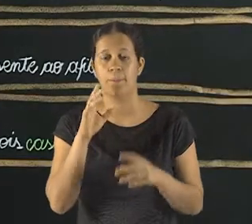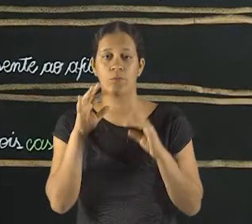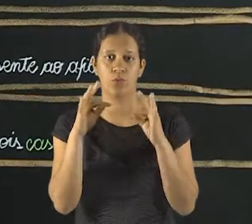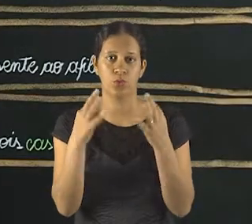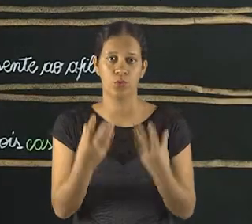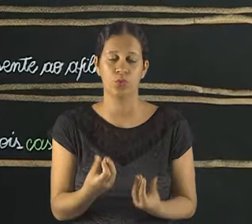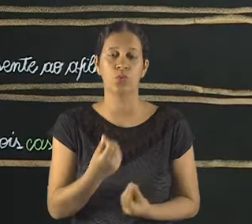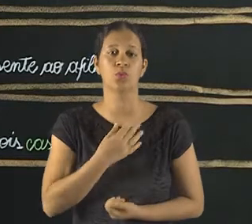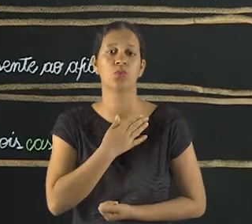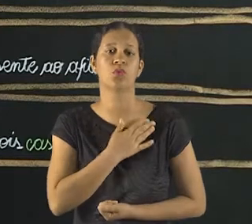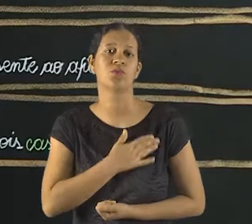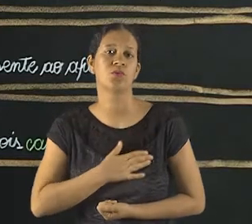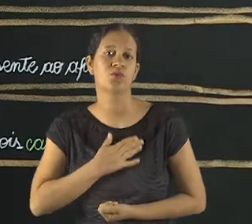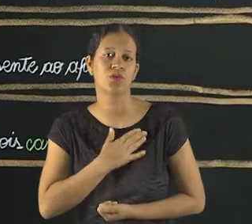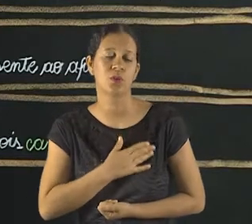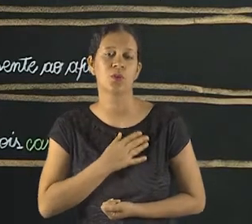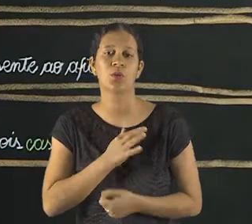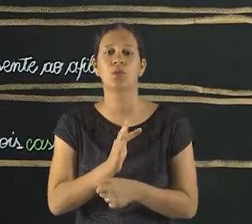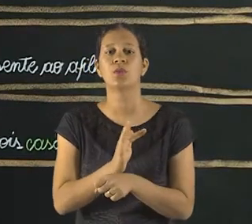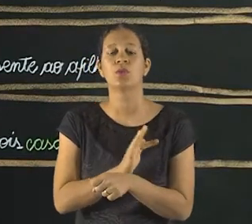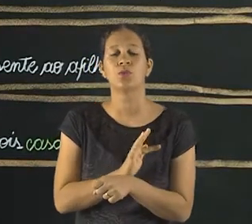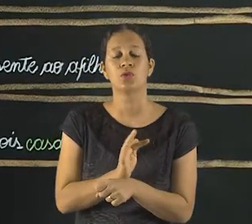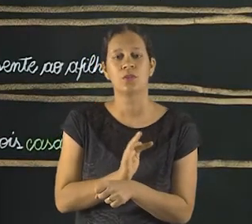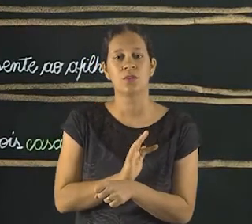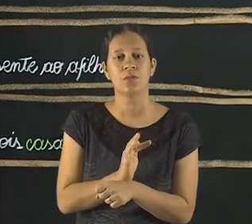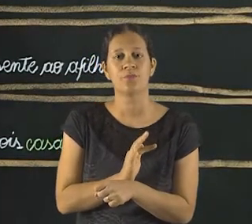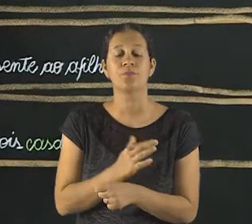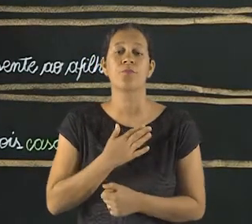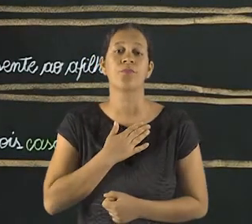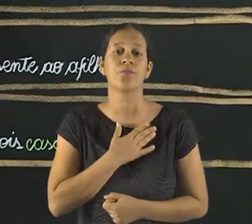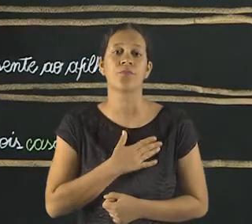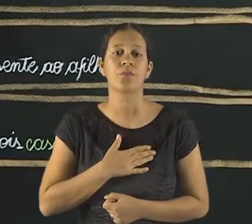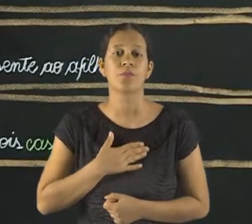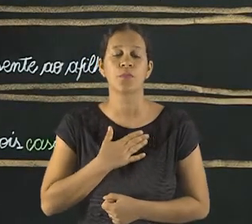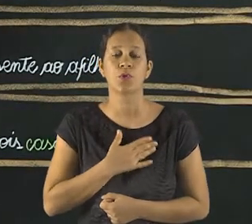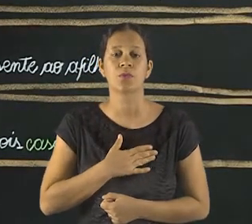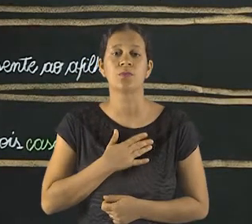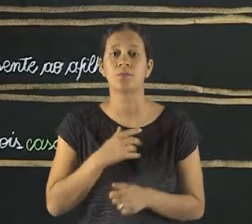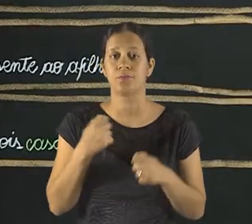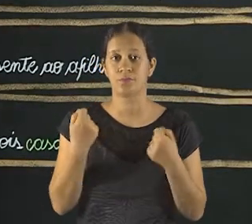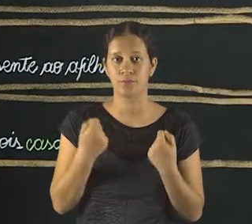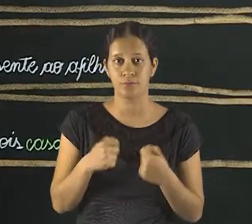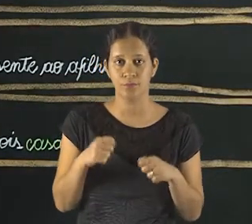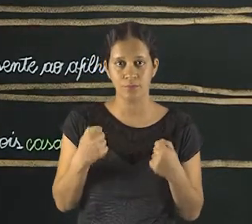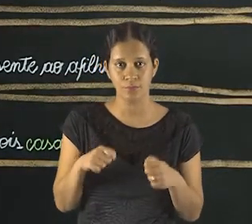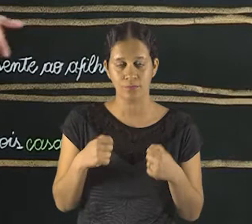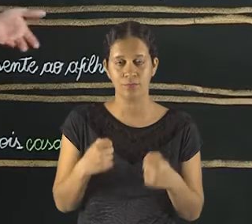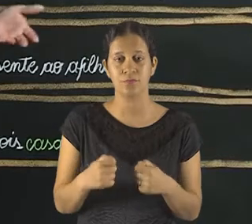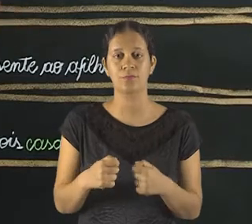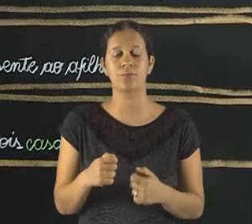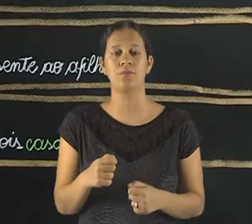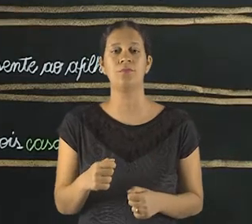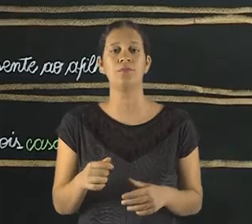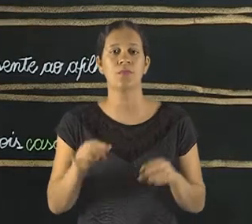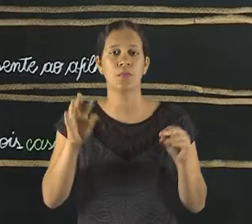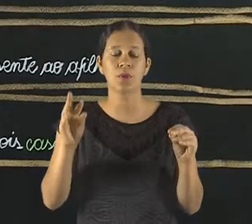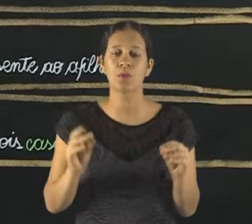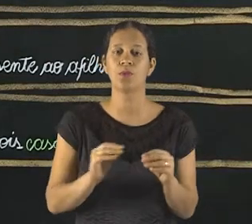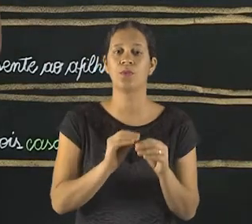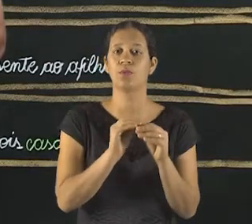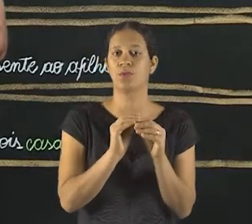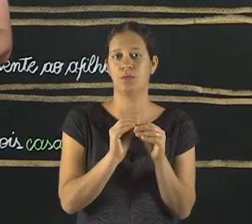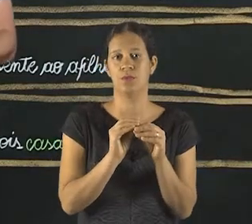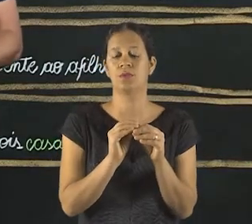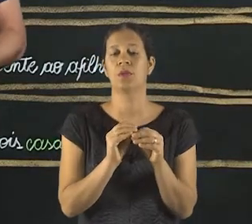exemplos. Todos gostaram do filme. O verbo gostar precisa de um complemento. Se eu disser simplesmente eu